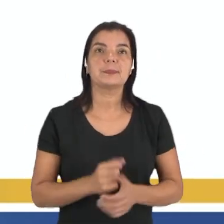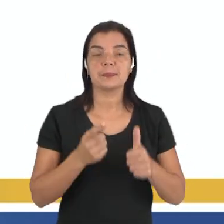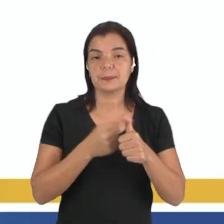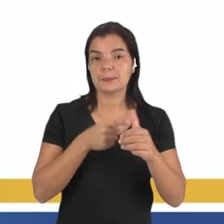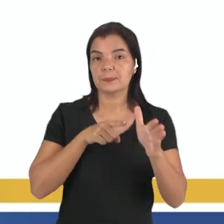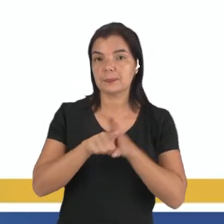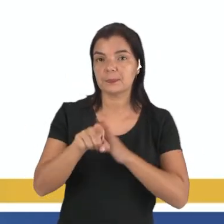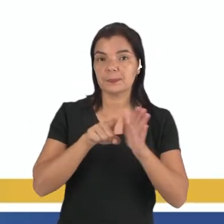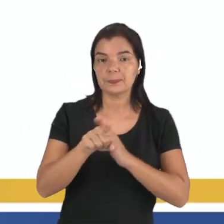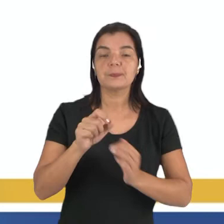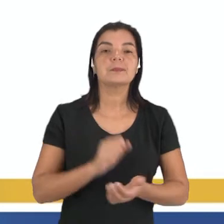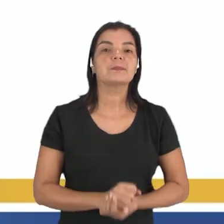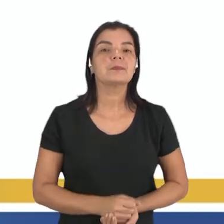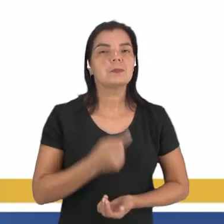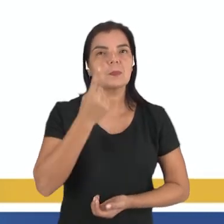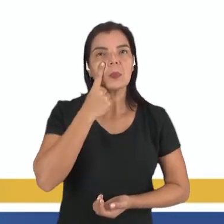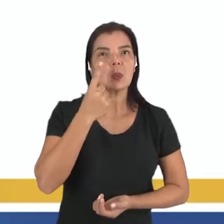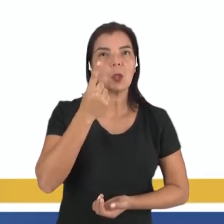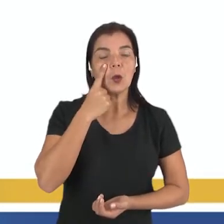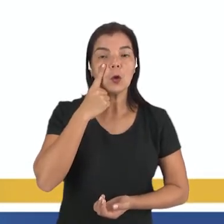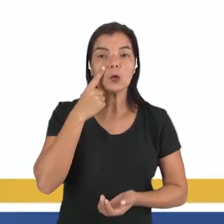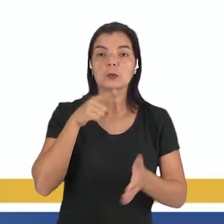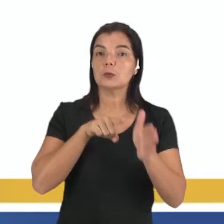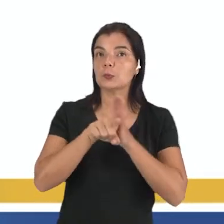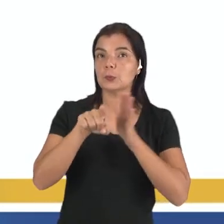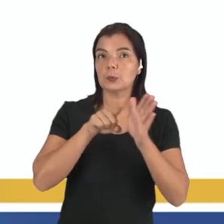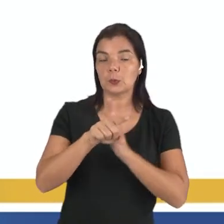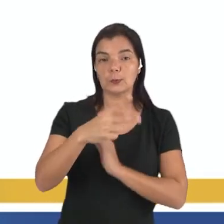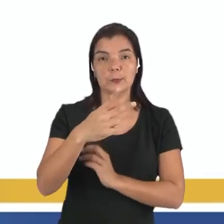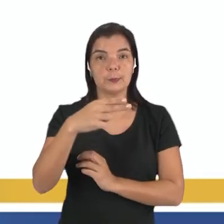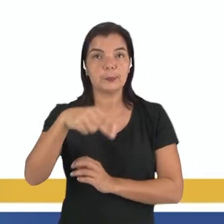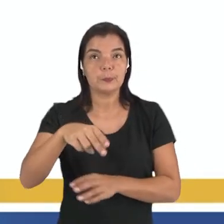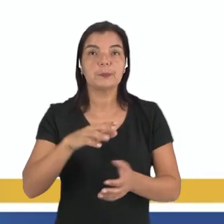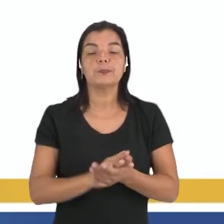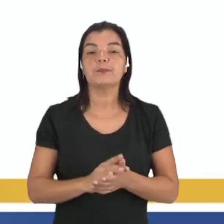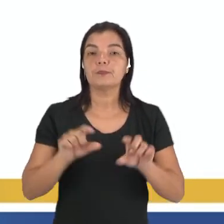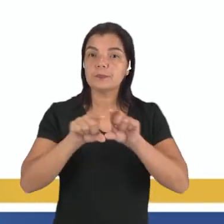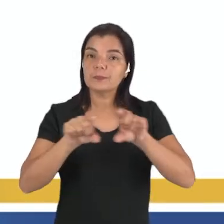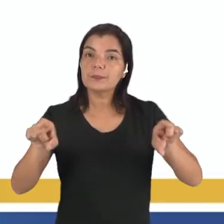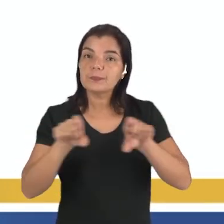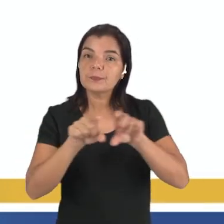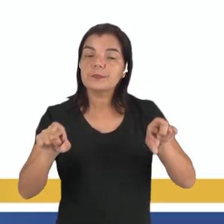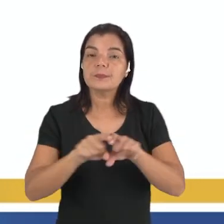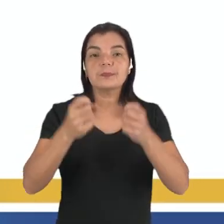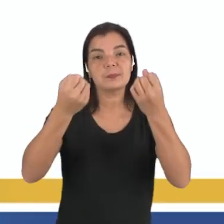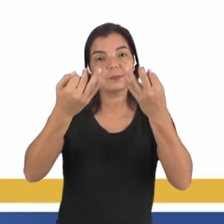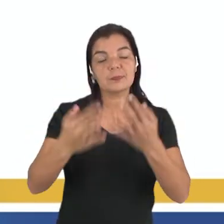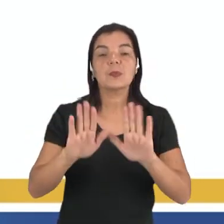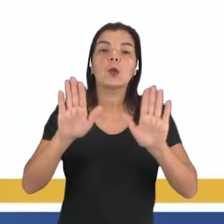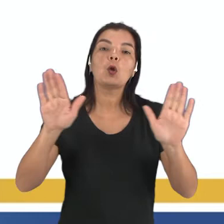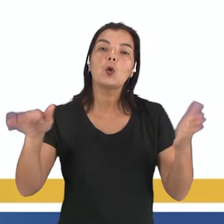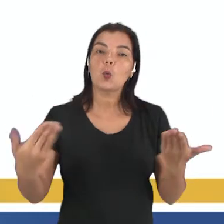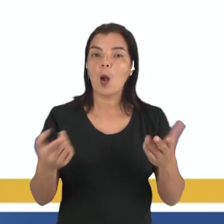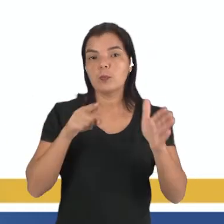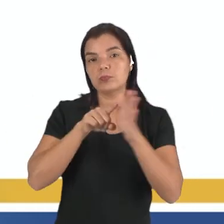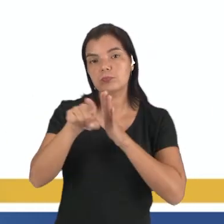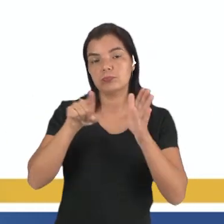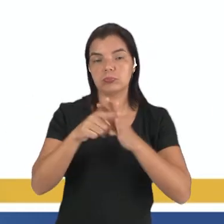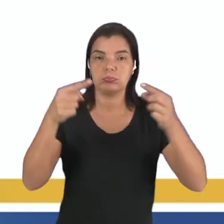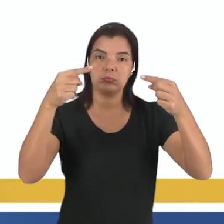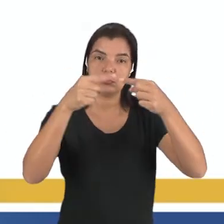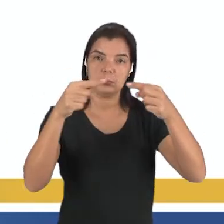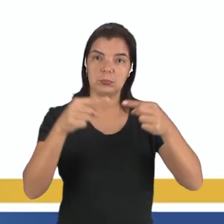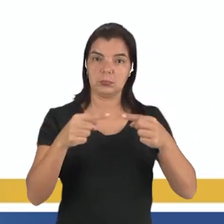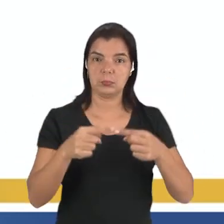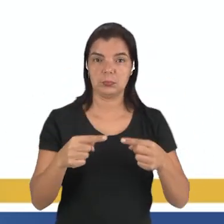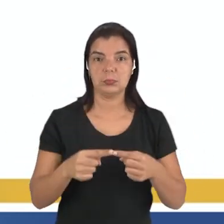a pergunta 1. Observe os interrogative pronouns da caixa abaixo e diga em qual pergunta cada um se encaixa